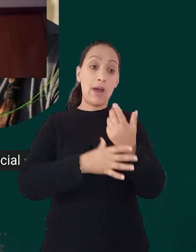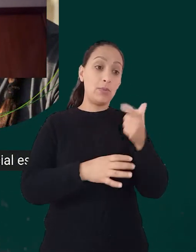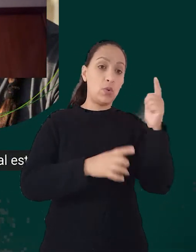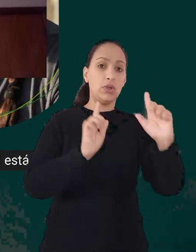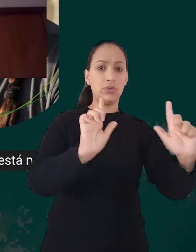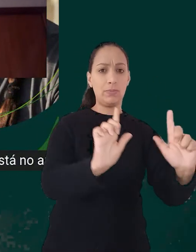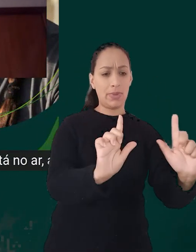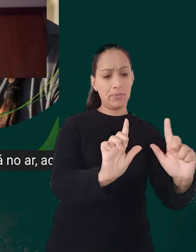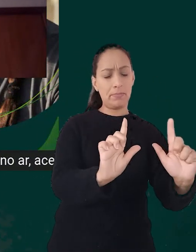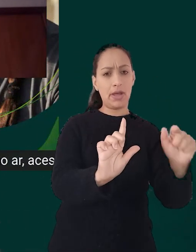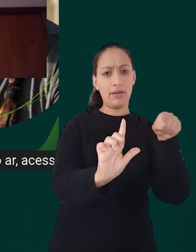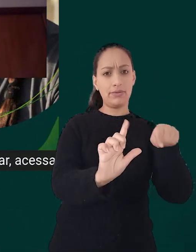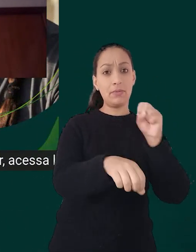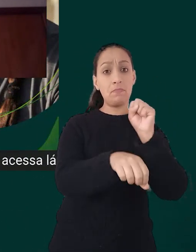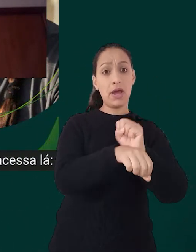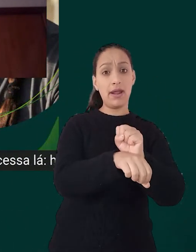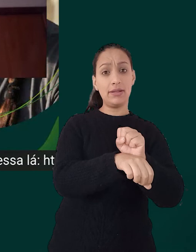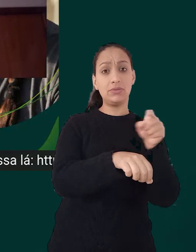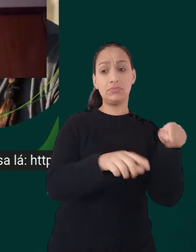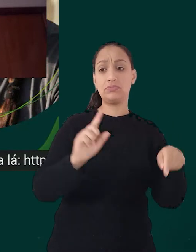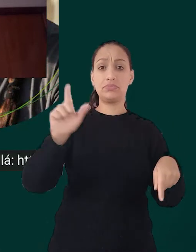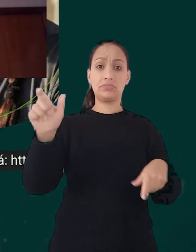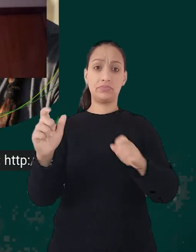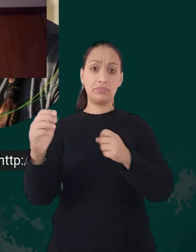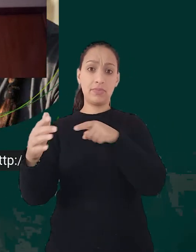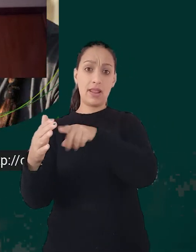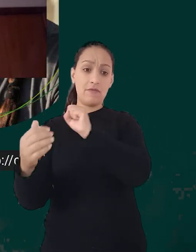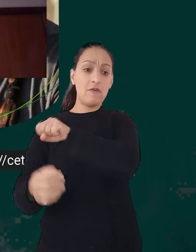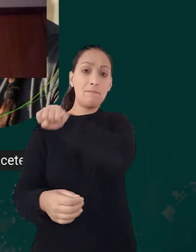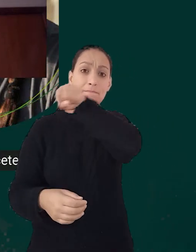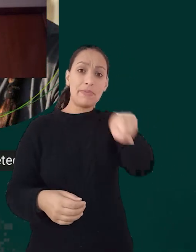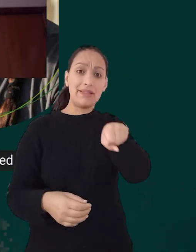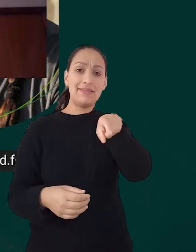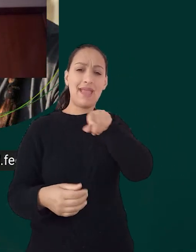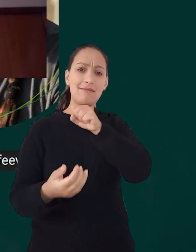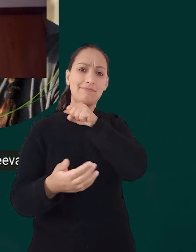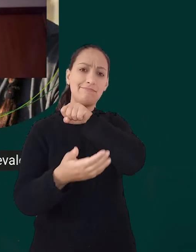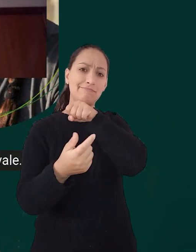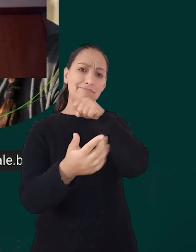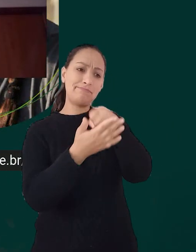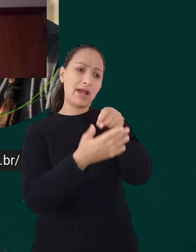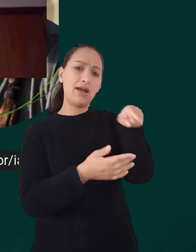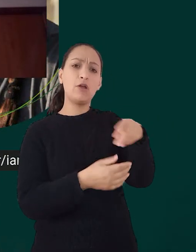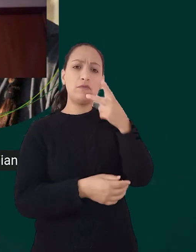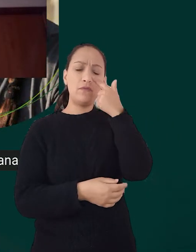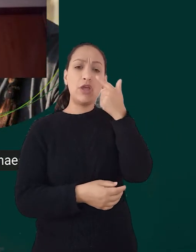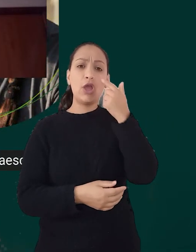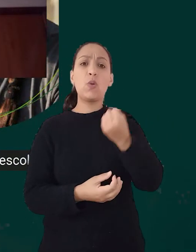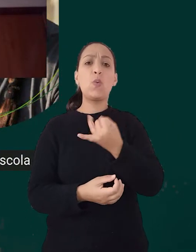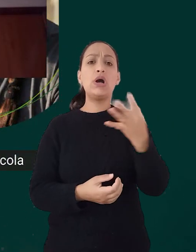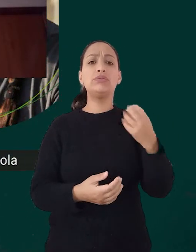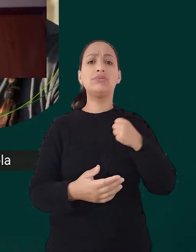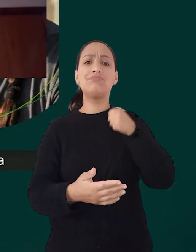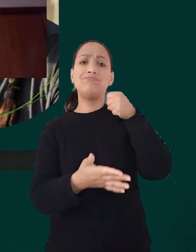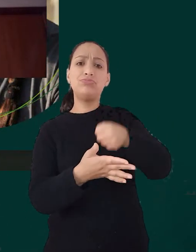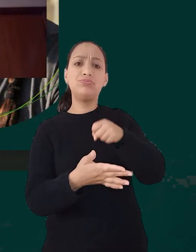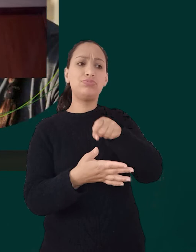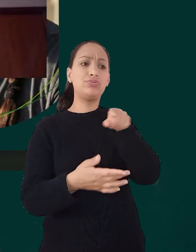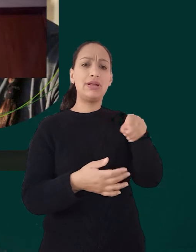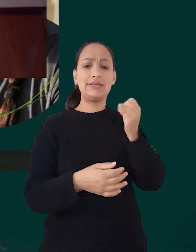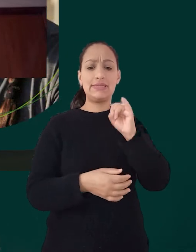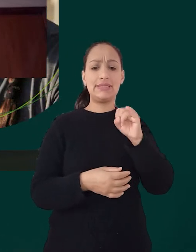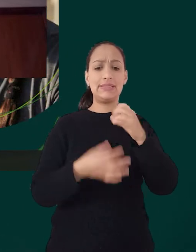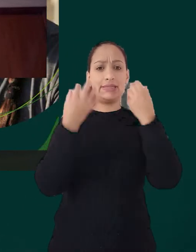eu vou deixar um parado e eu vou lá e vou bater nele e vou ver quantos golpes, ou se está dando o hit certinho, ou se o